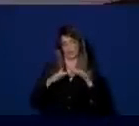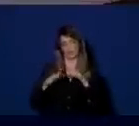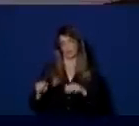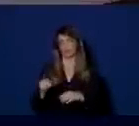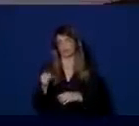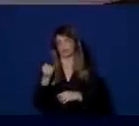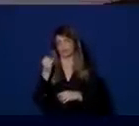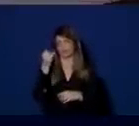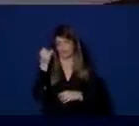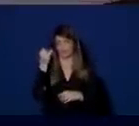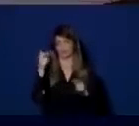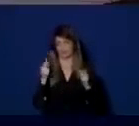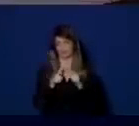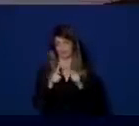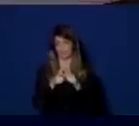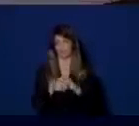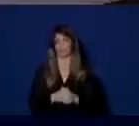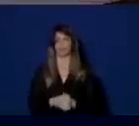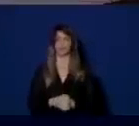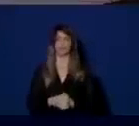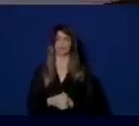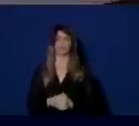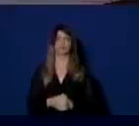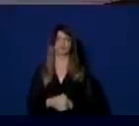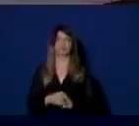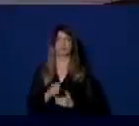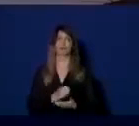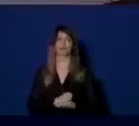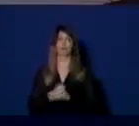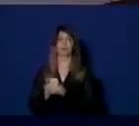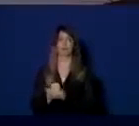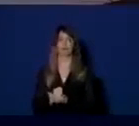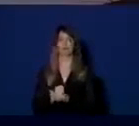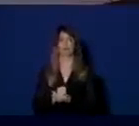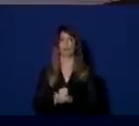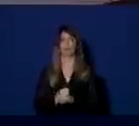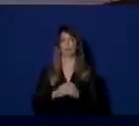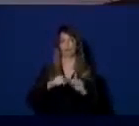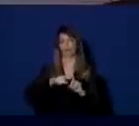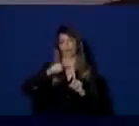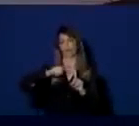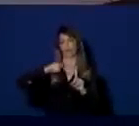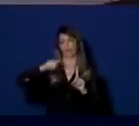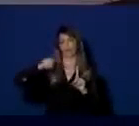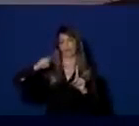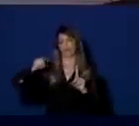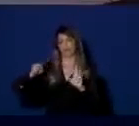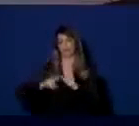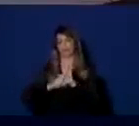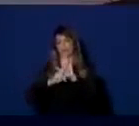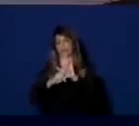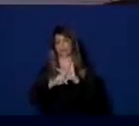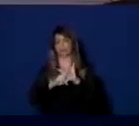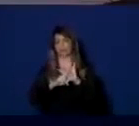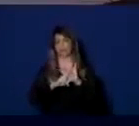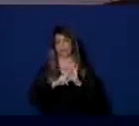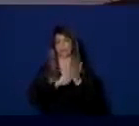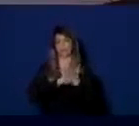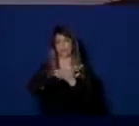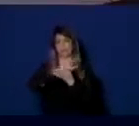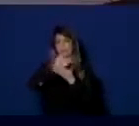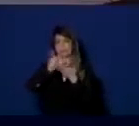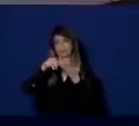juros, levam ao, por exemplo, um Goldman Sachs Unprofitable Tech, aquele índice que representa várias,